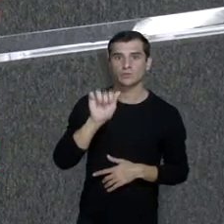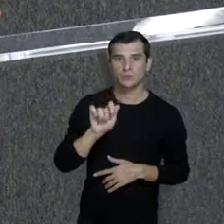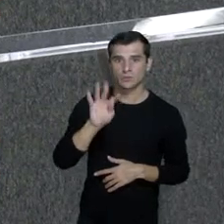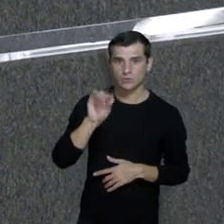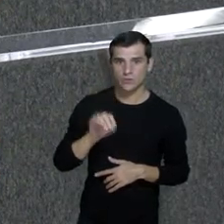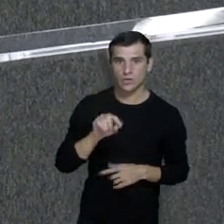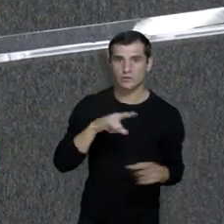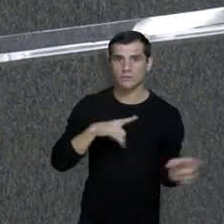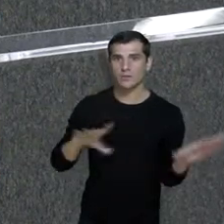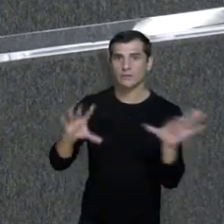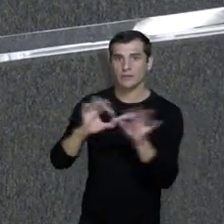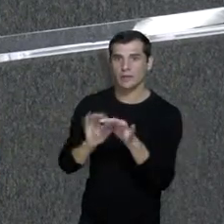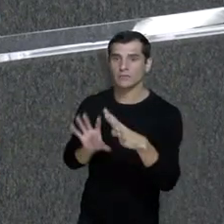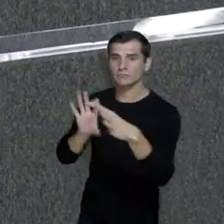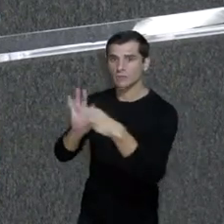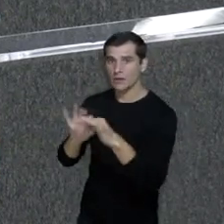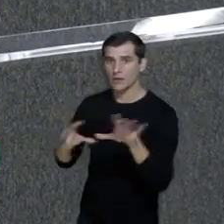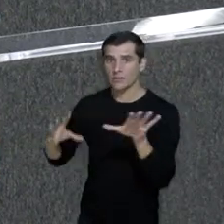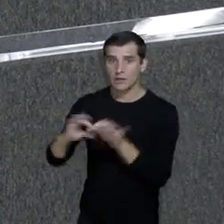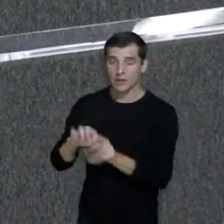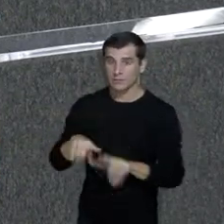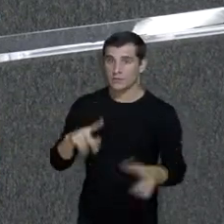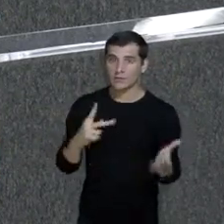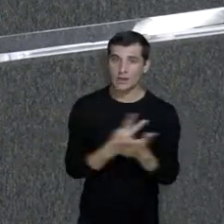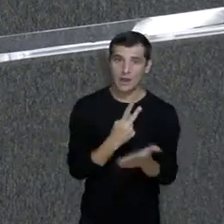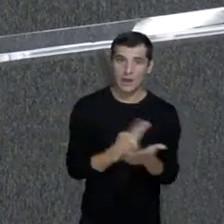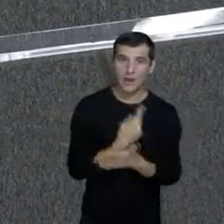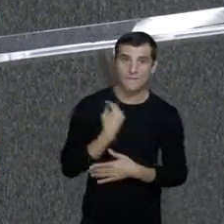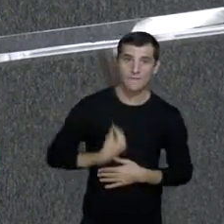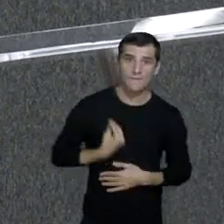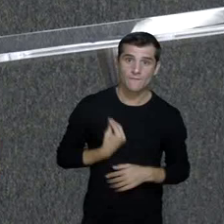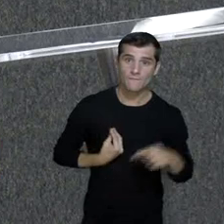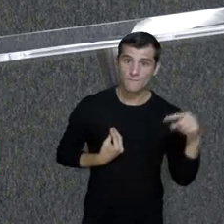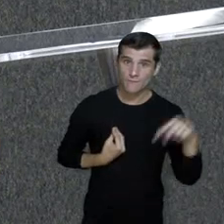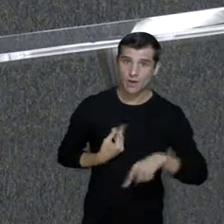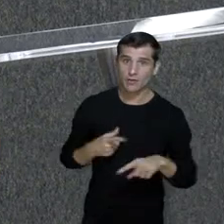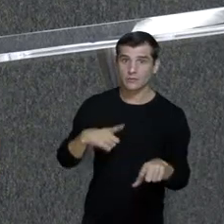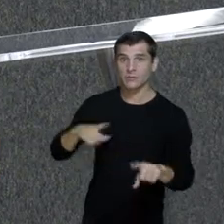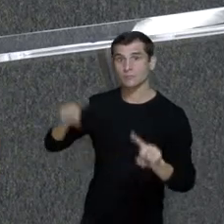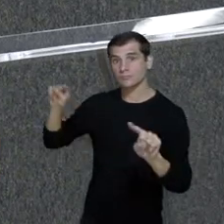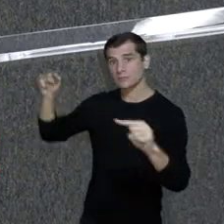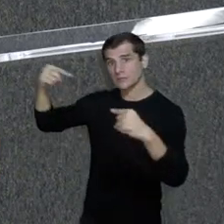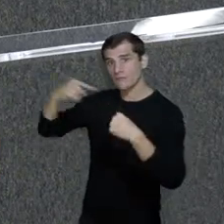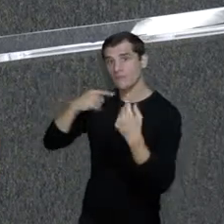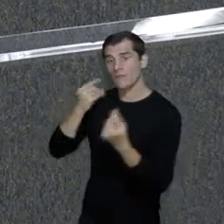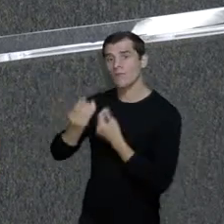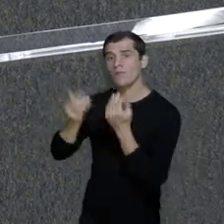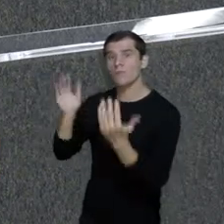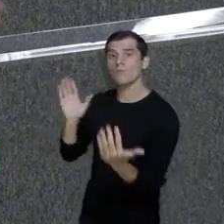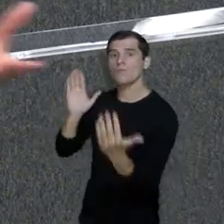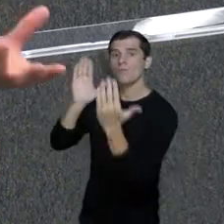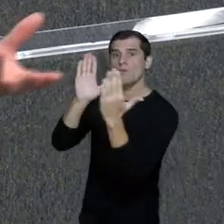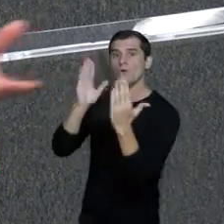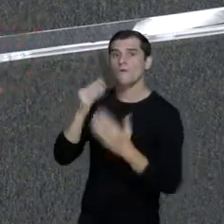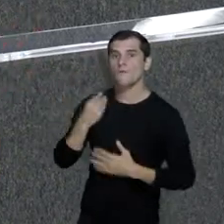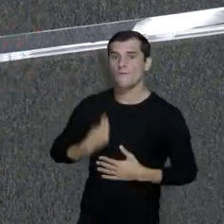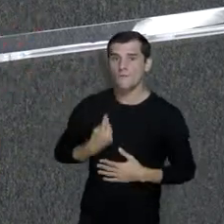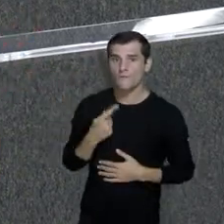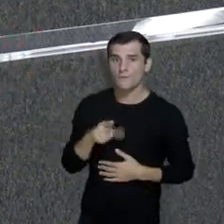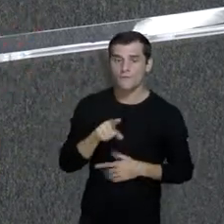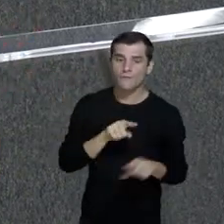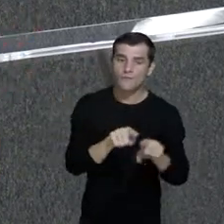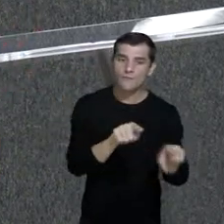grande erro sabe não é por aí então daí o desafio da gente se aproximar de todos os nichos